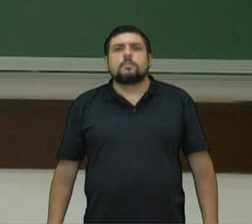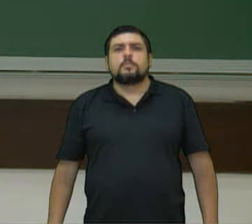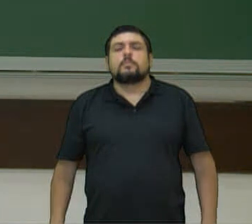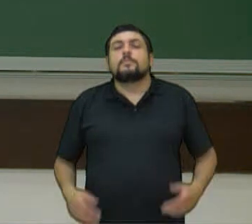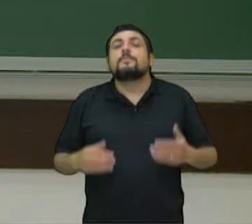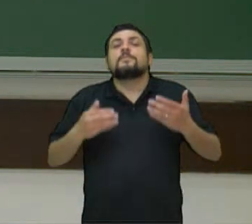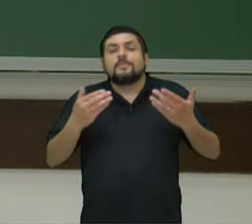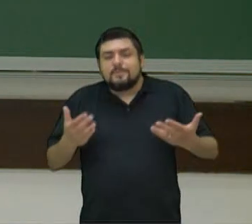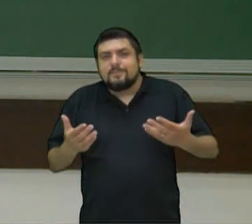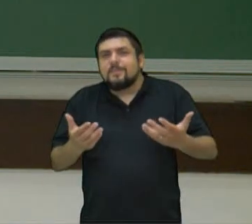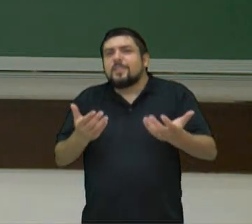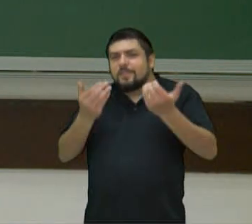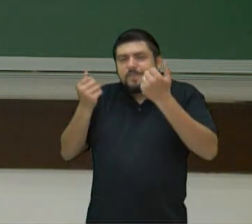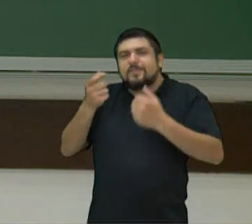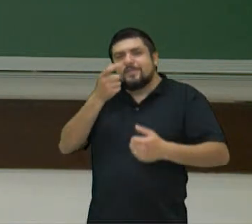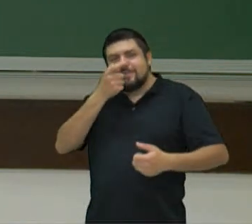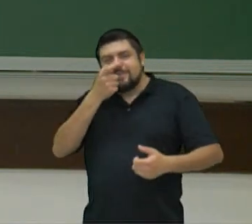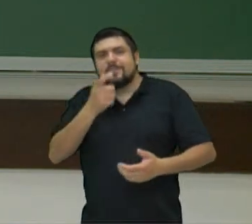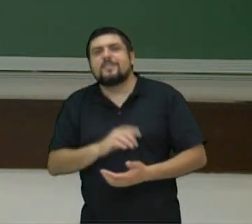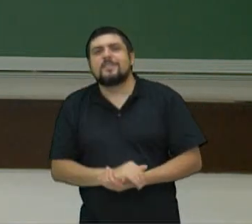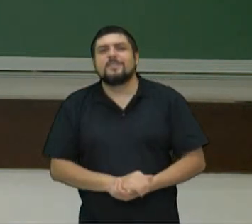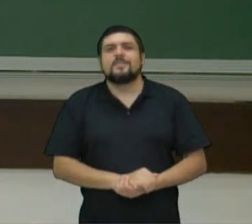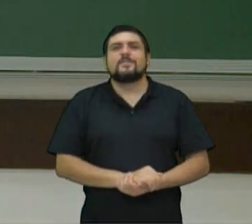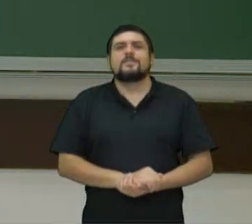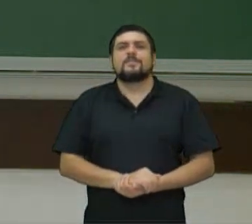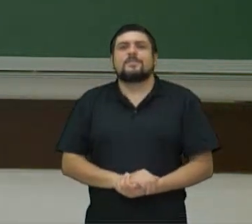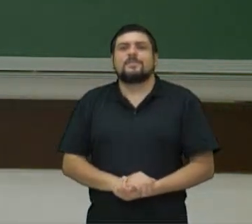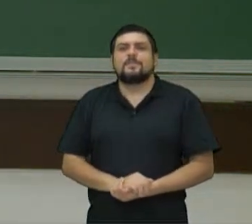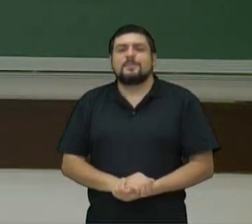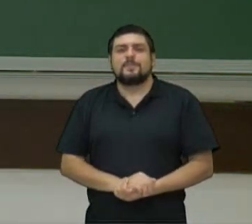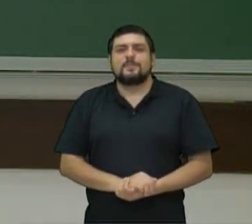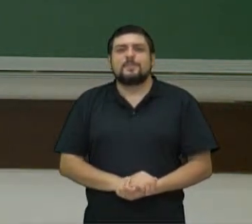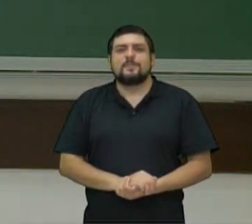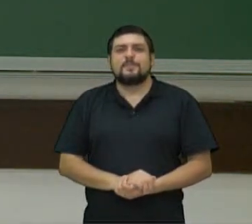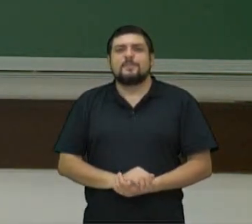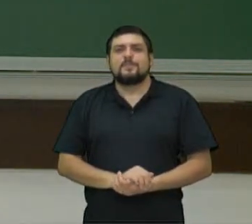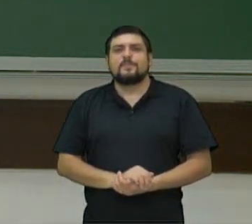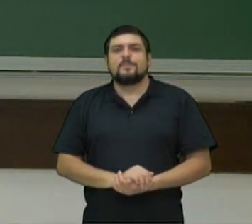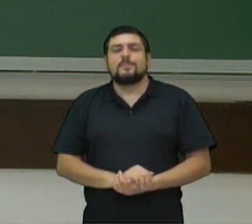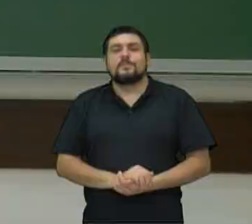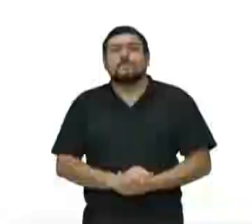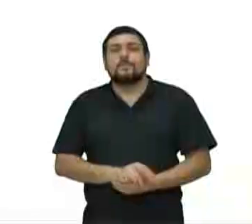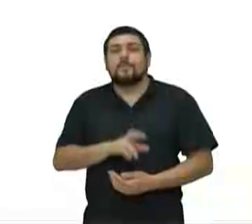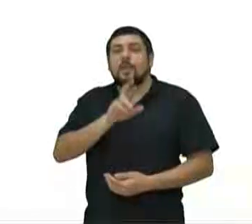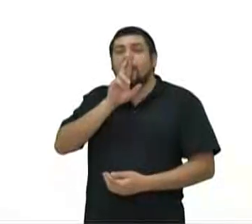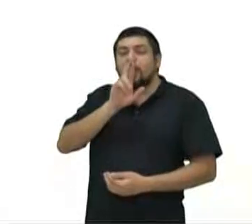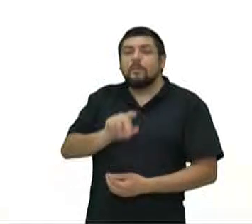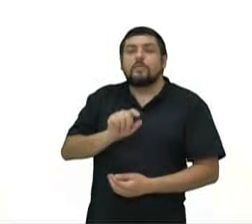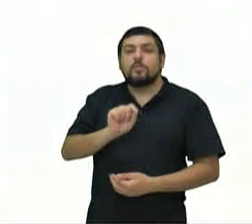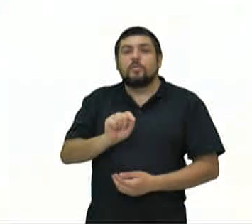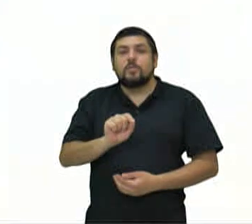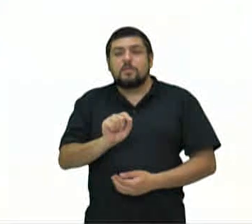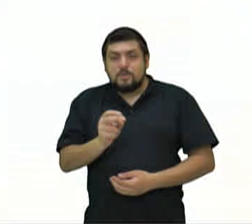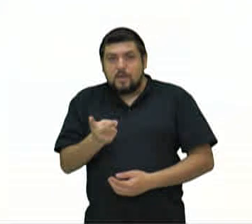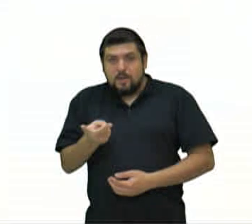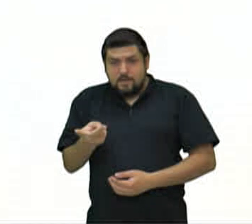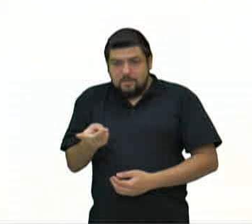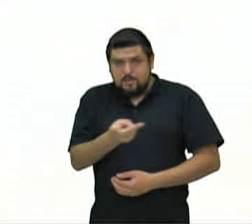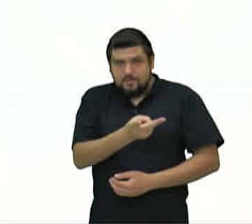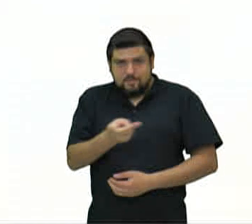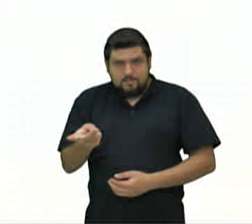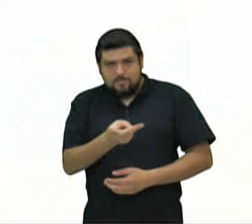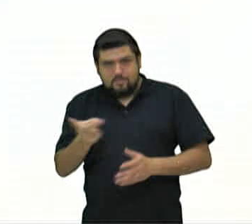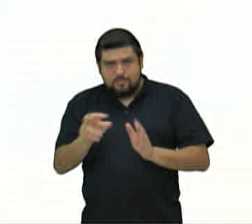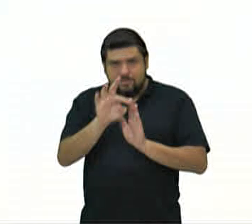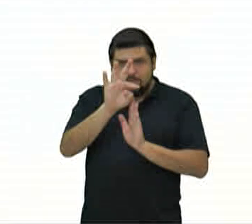E aí, vamos conferir? Let's check. Eles abordam o tema futebol. Isso que eles têm de semelhante,